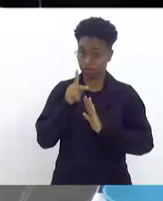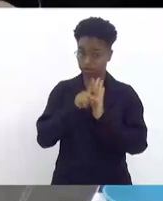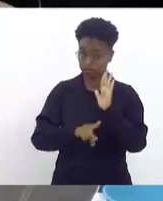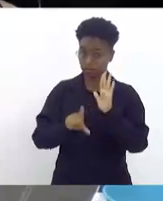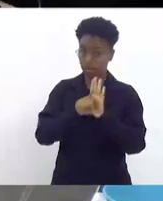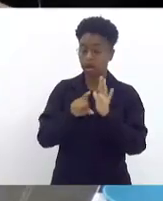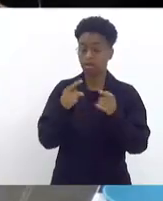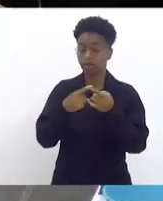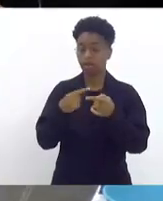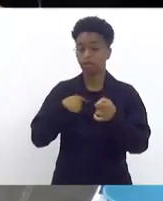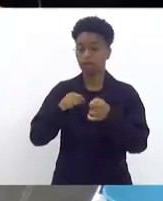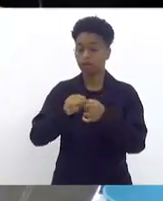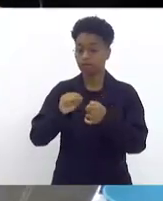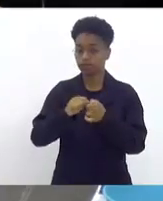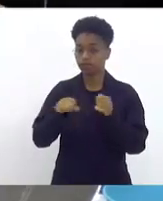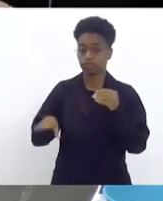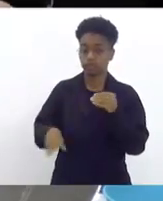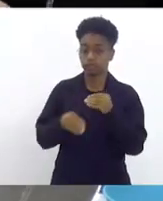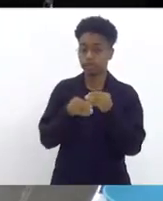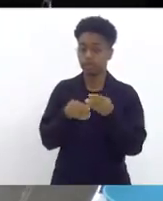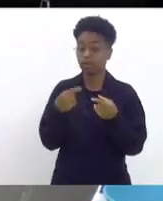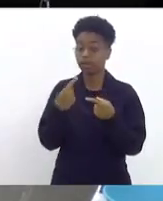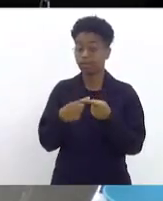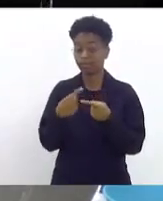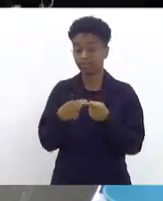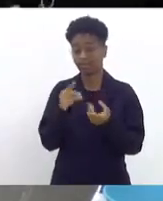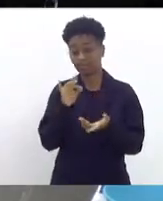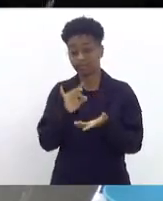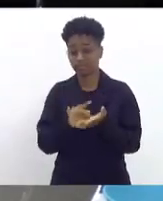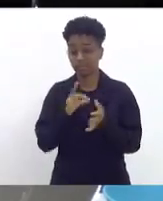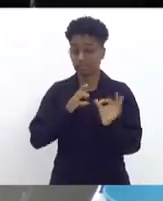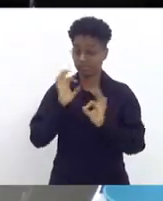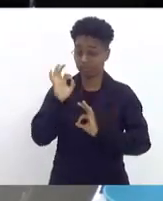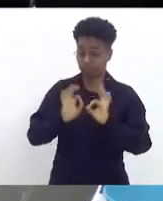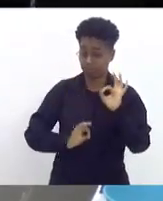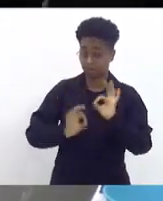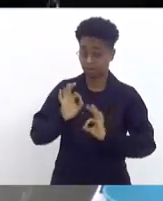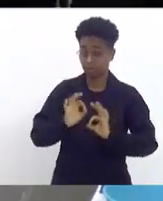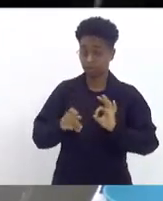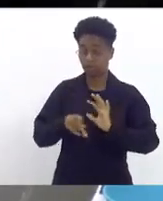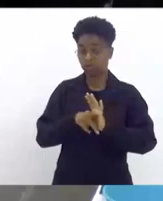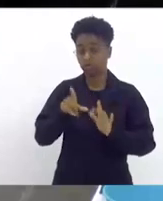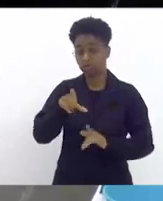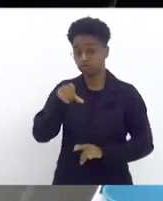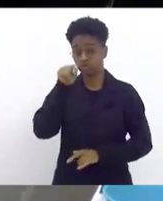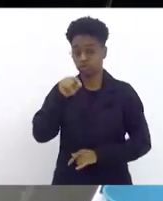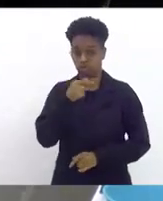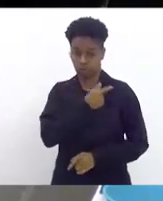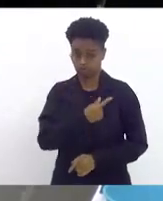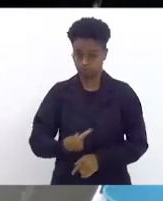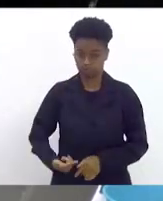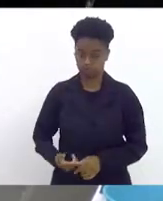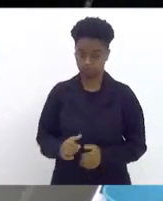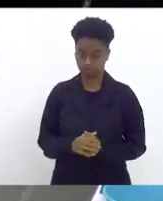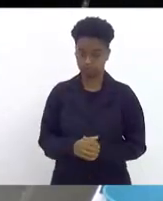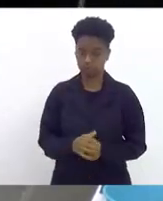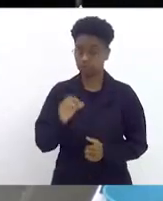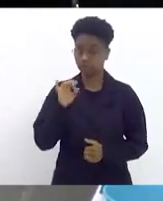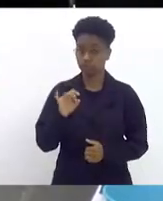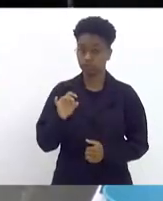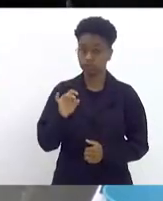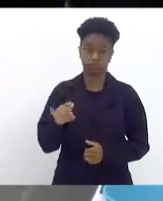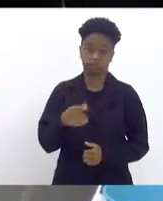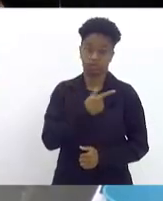fiz as emendas porque ficou no plano da escolha do governo ficou a cargo do